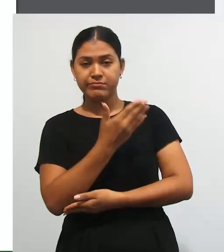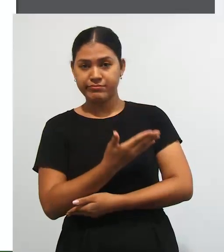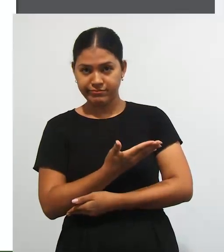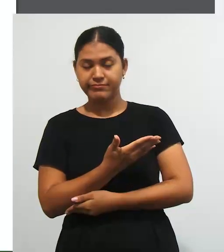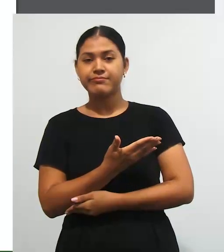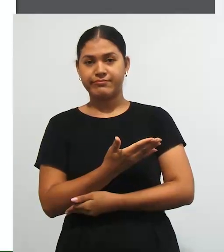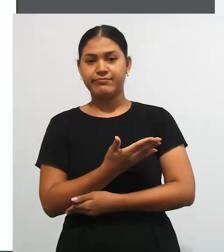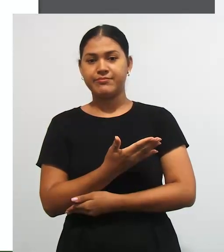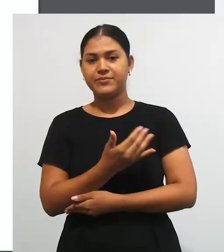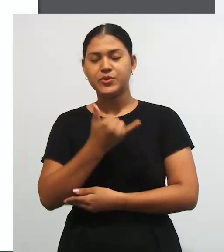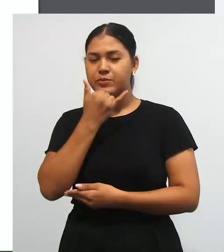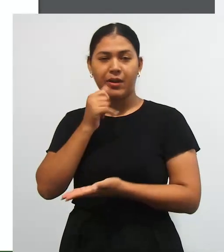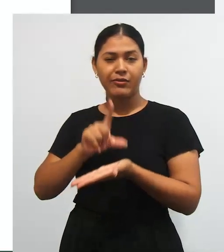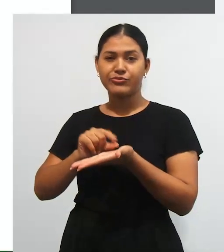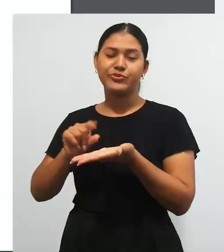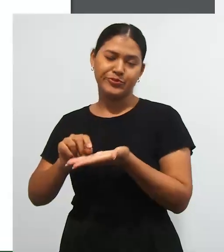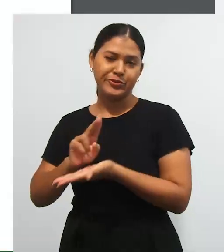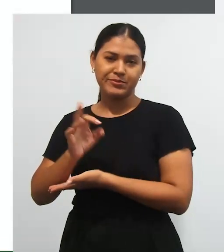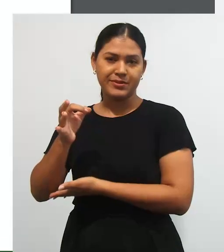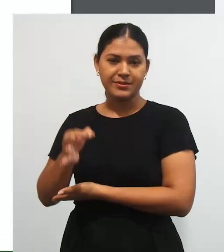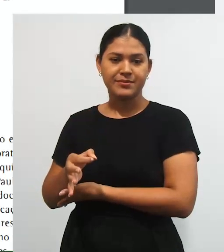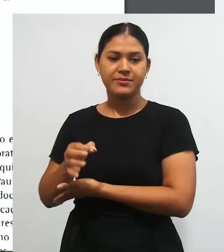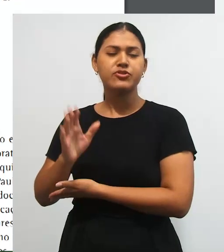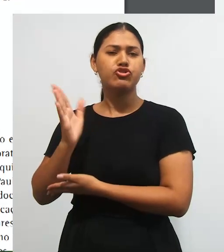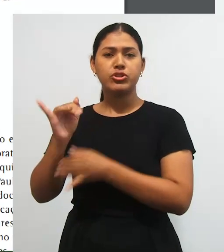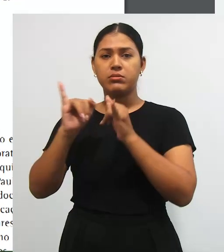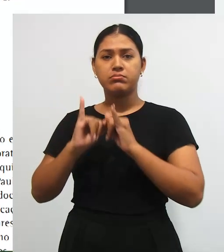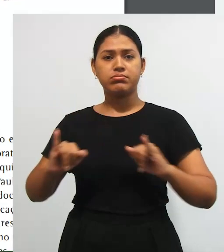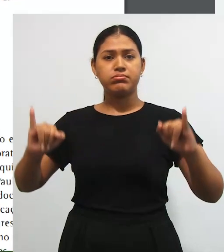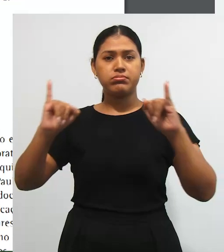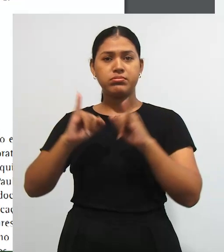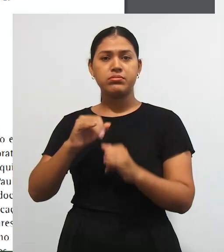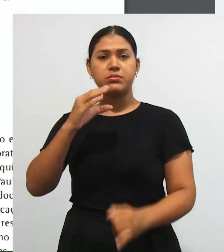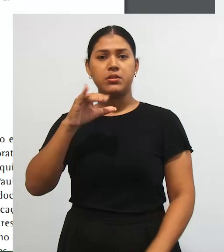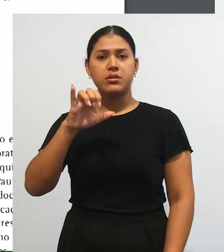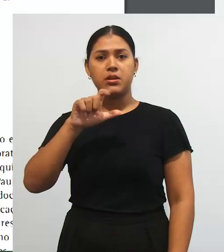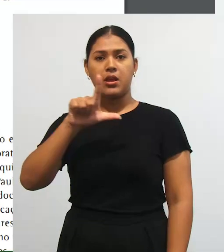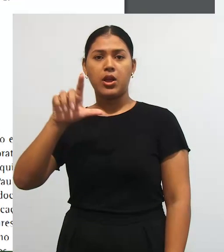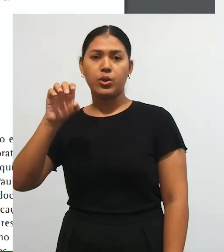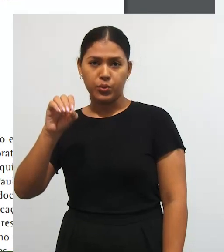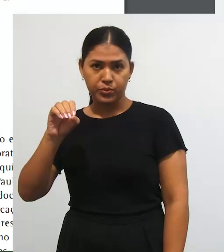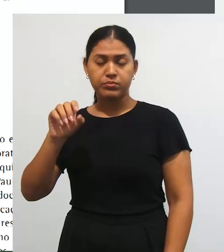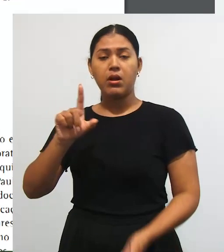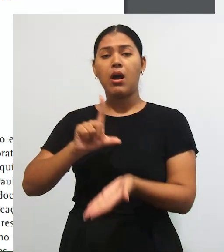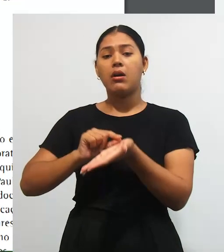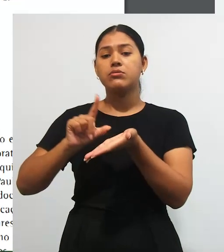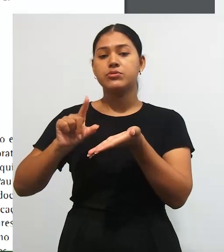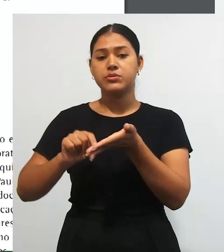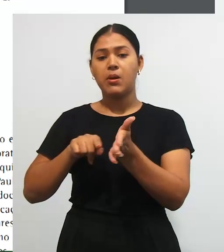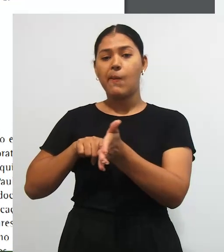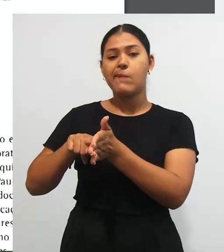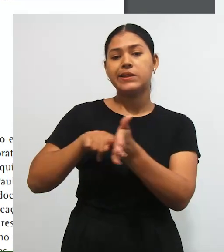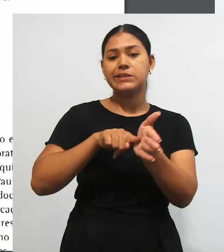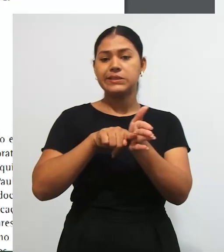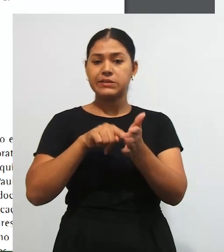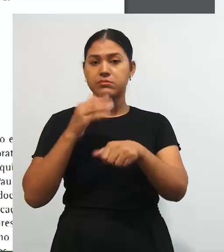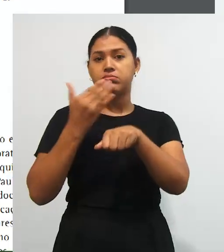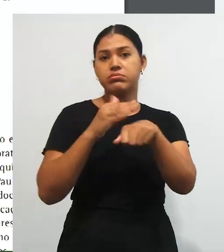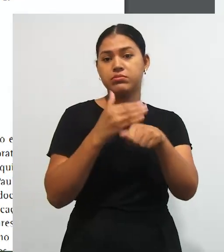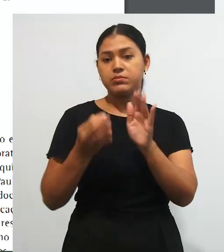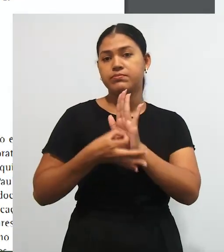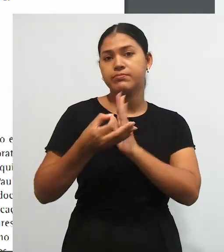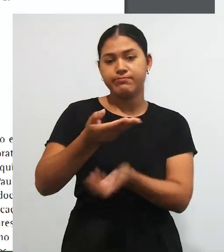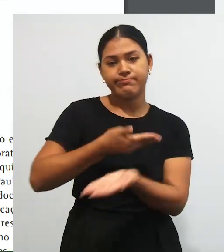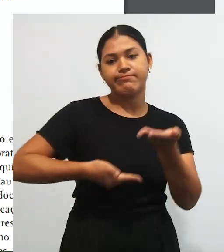né? O livrinho não, o artigo dela que está disponível na Cielo. Esse é o artigo,